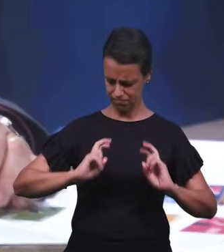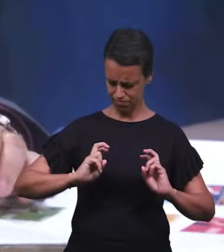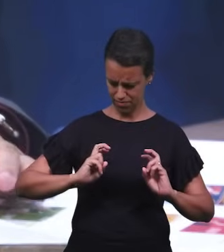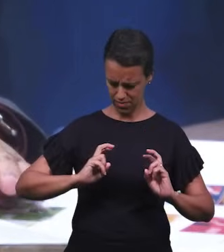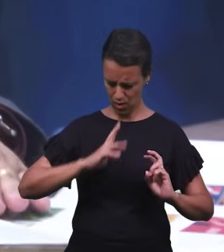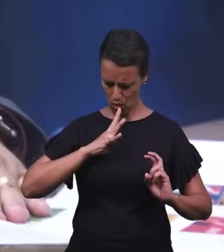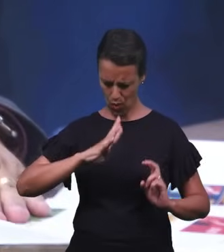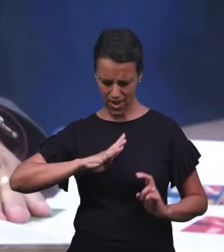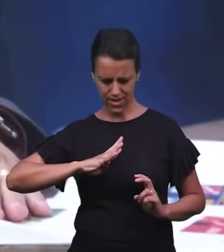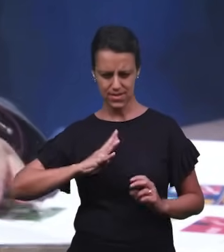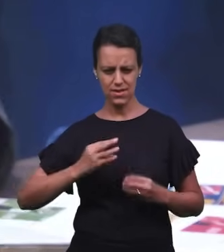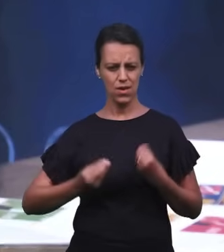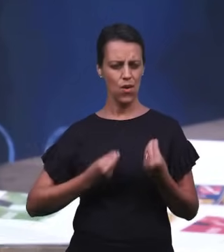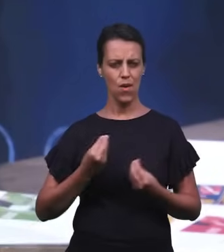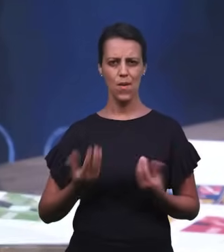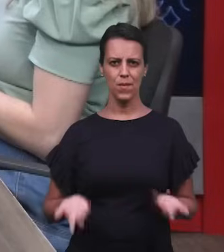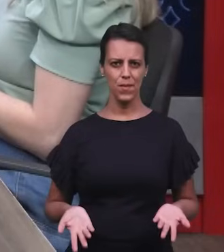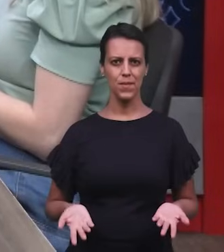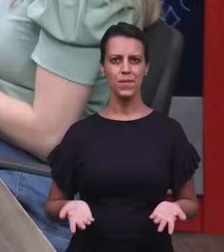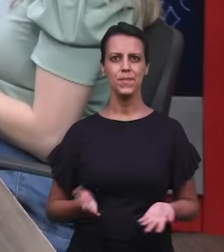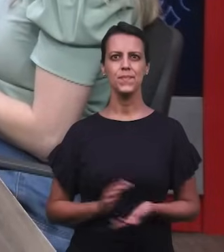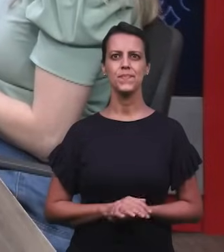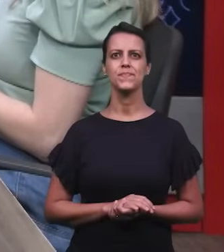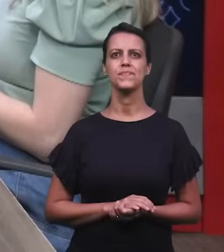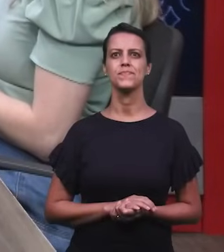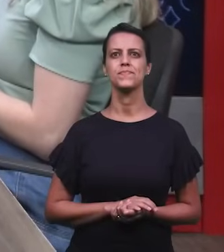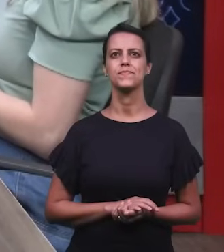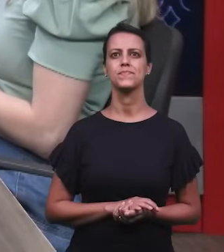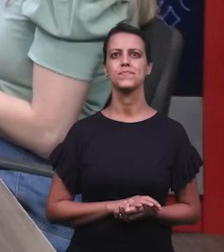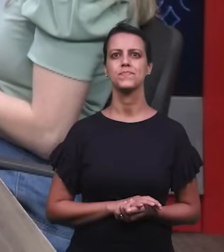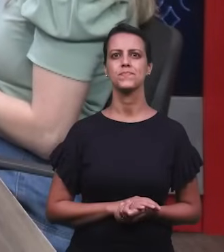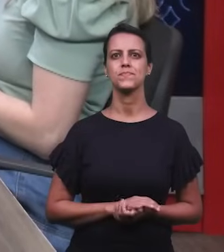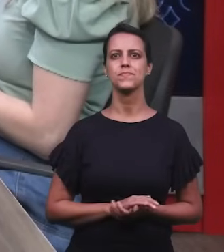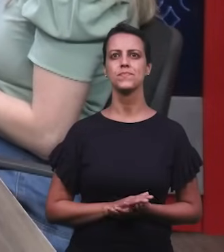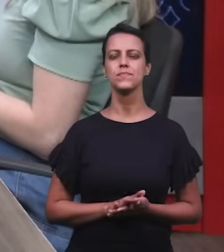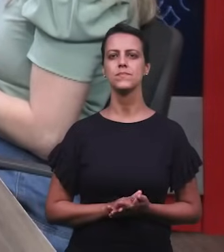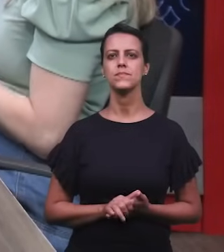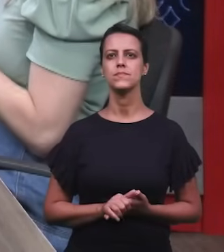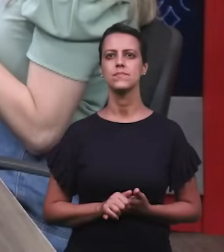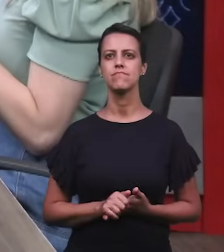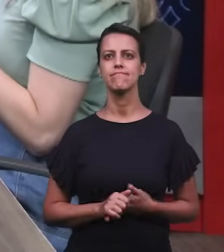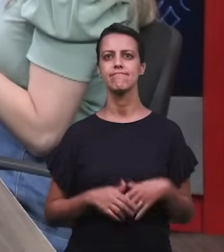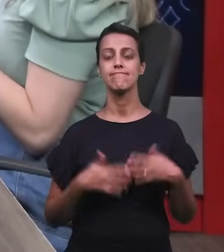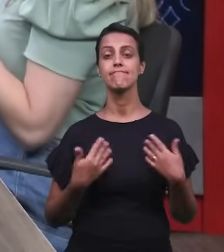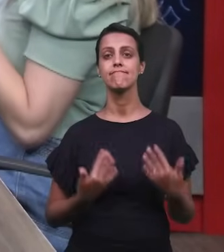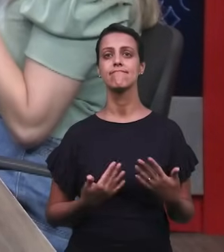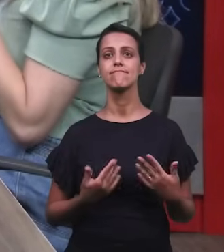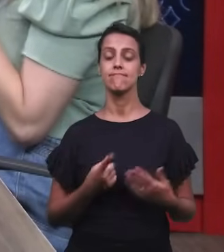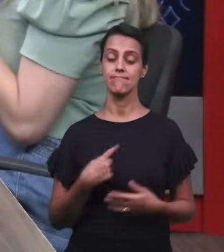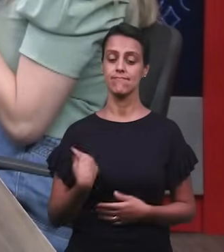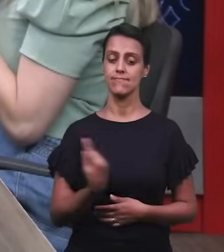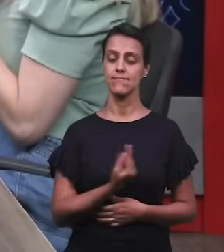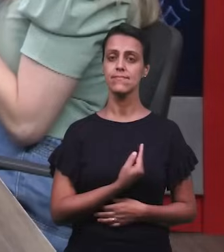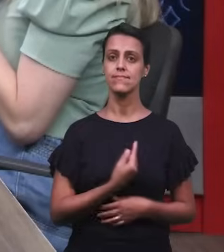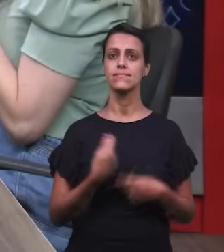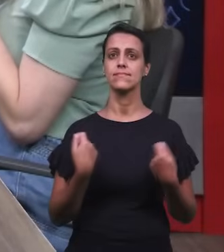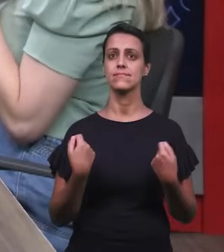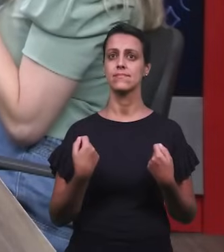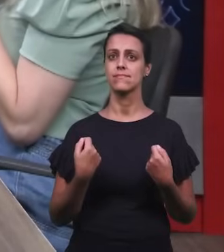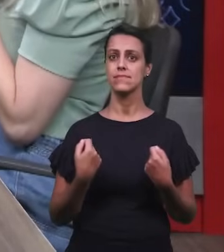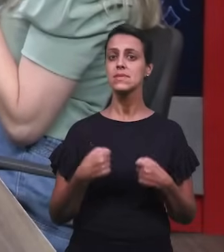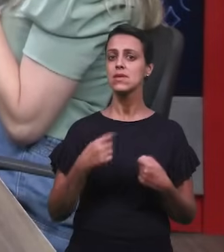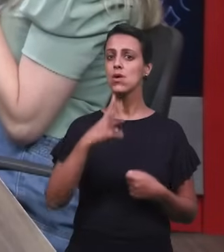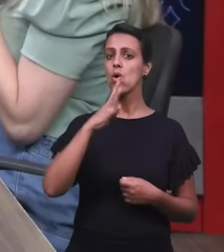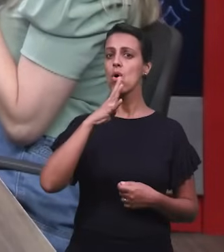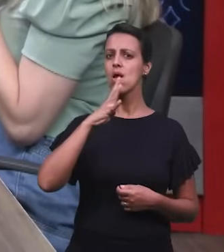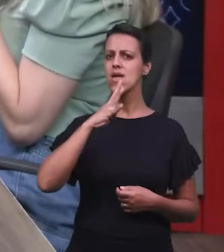nosso temperamento? Essa é uma pergunta importante, porque é importante que nós conhecemos o